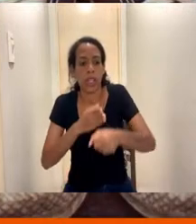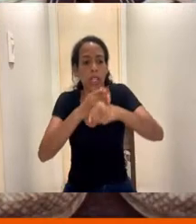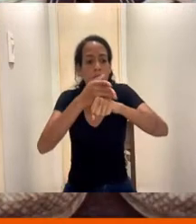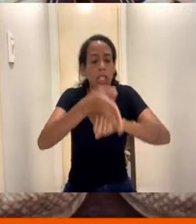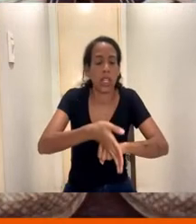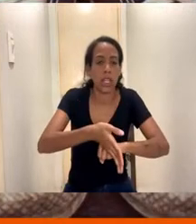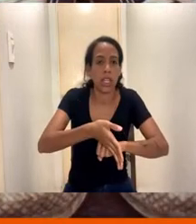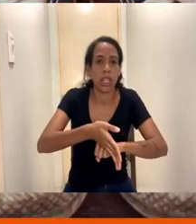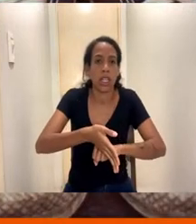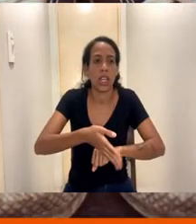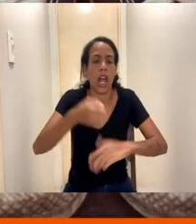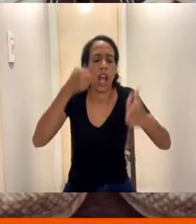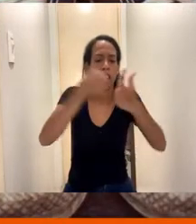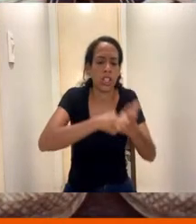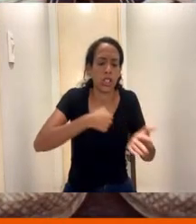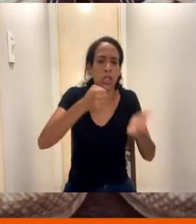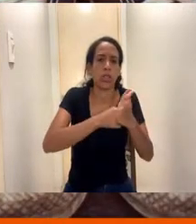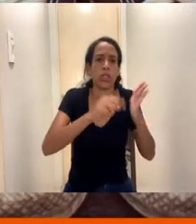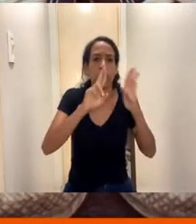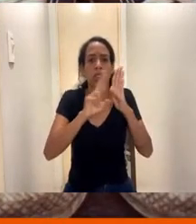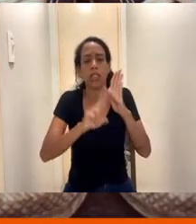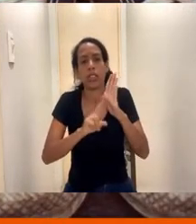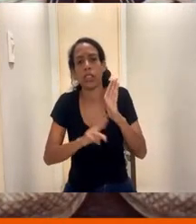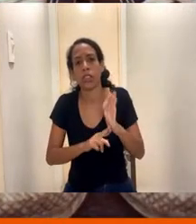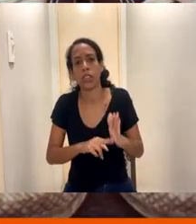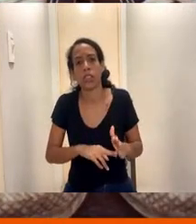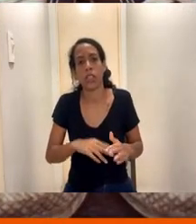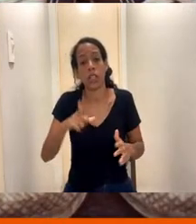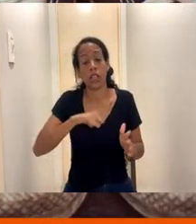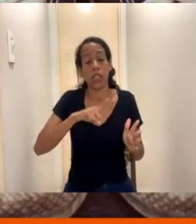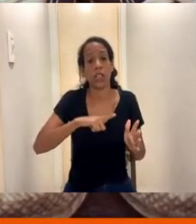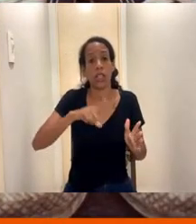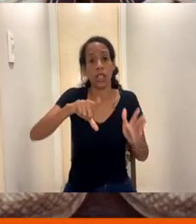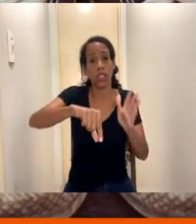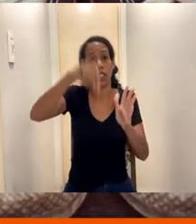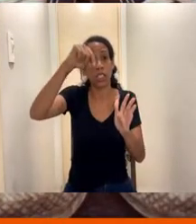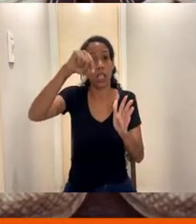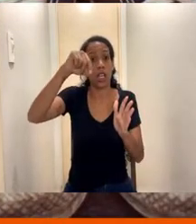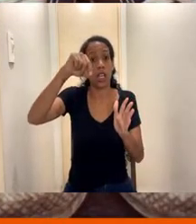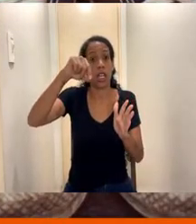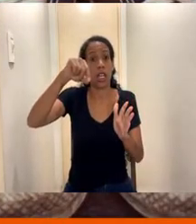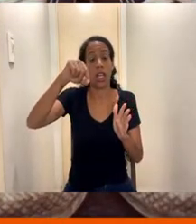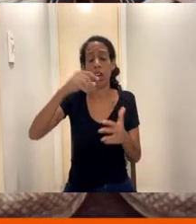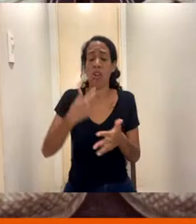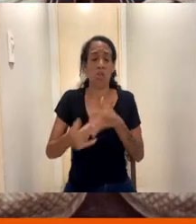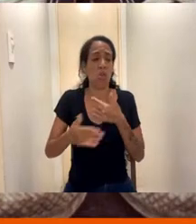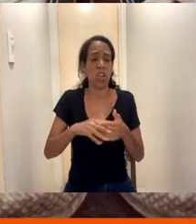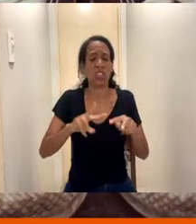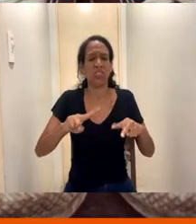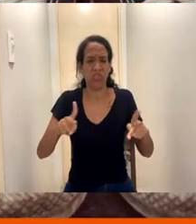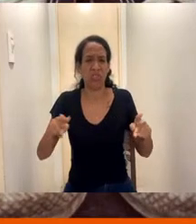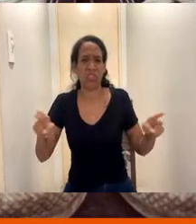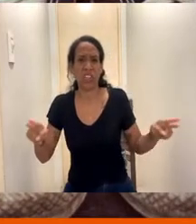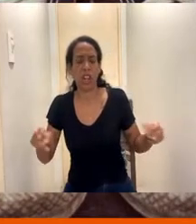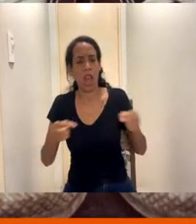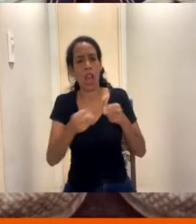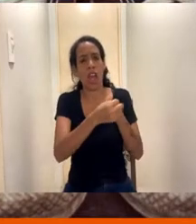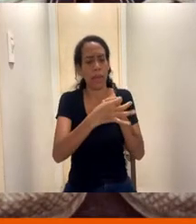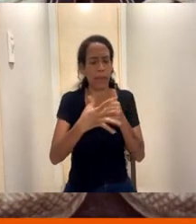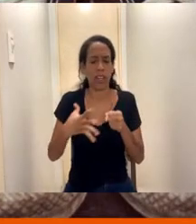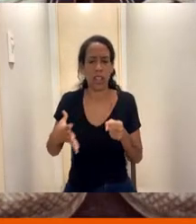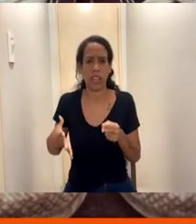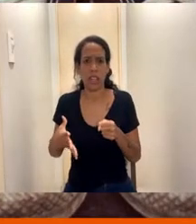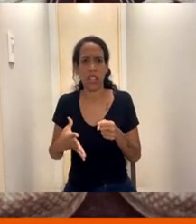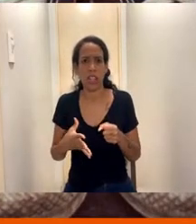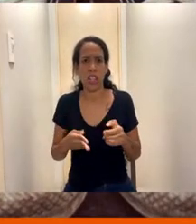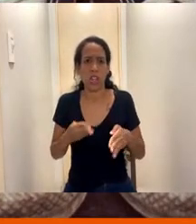a minuta dessa resolução. Eu quero destacar, né, que apesar de todas as adversidades que a pandemia nos